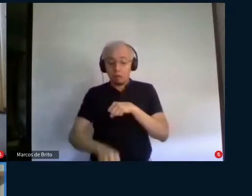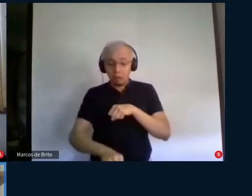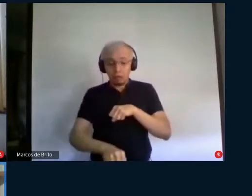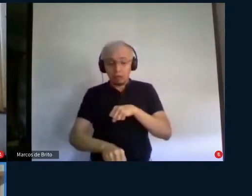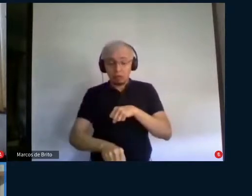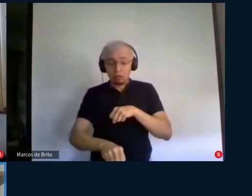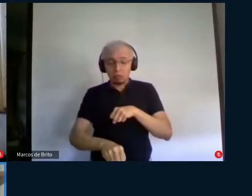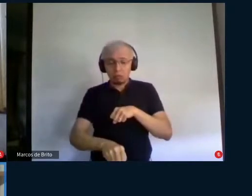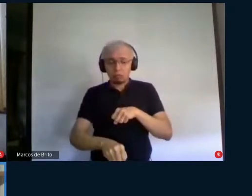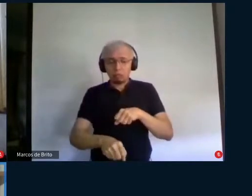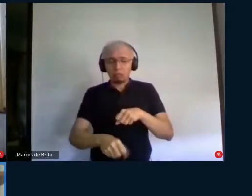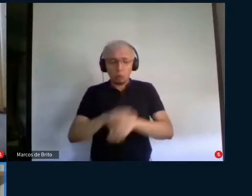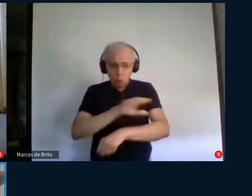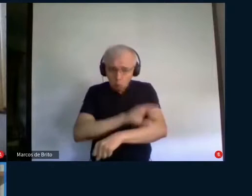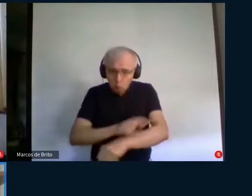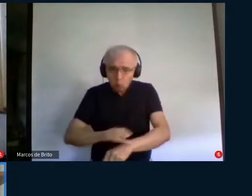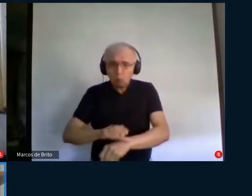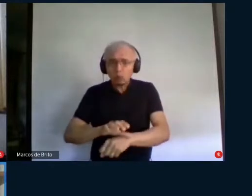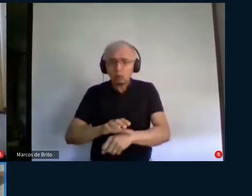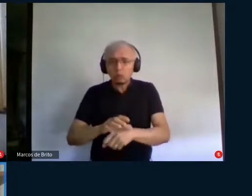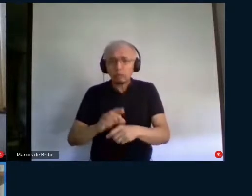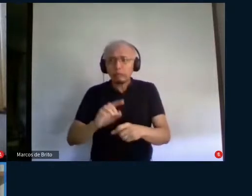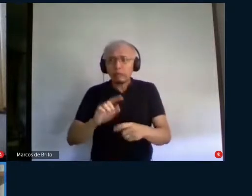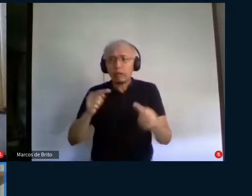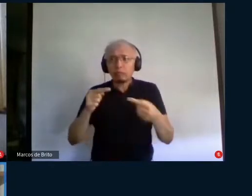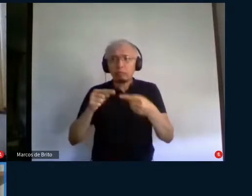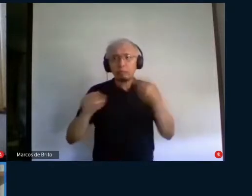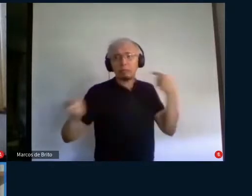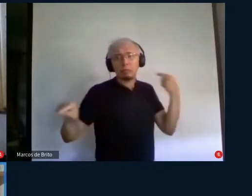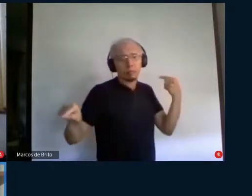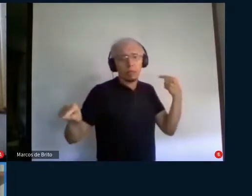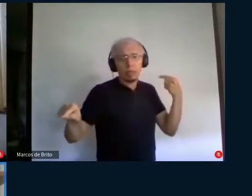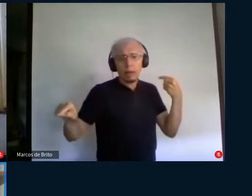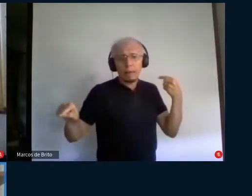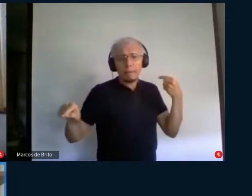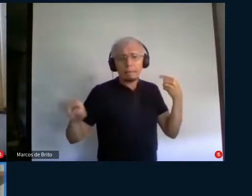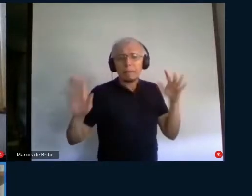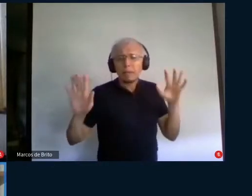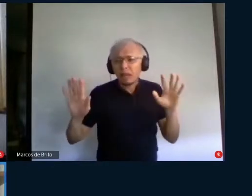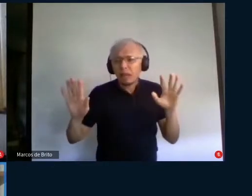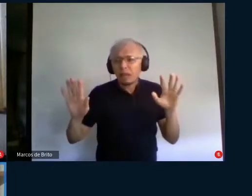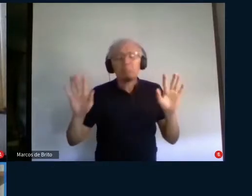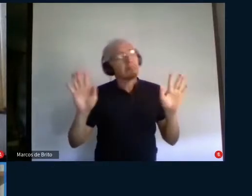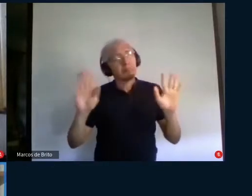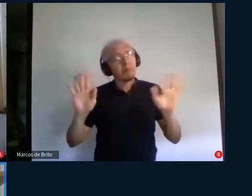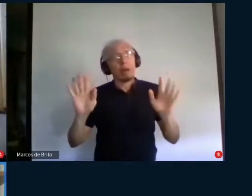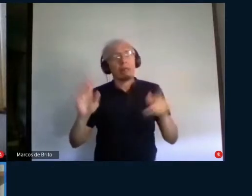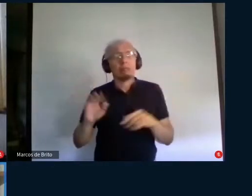pontos, não dicotômicos, mas extremamente